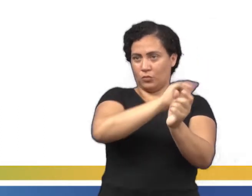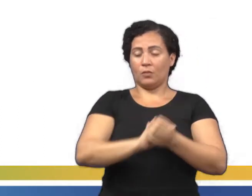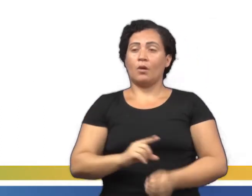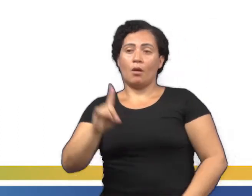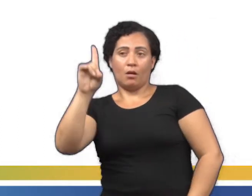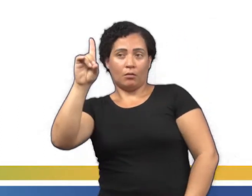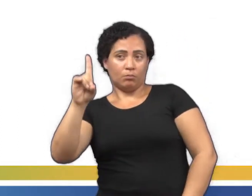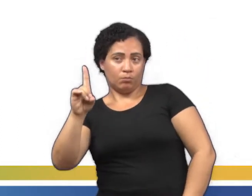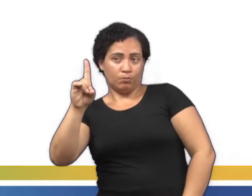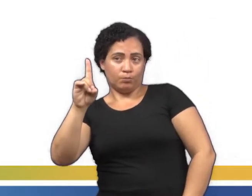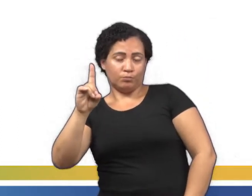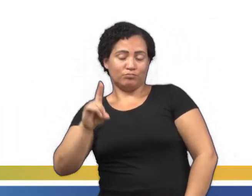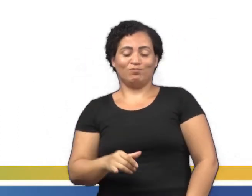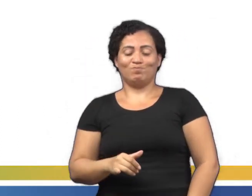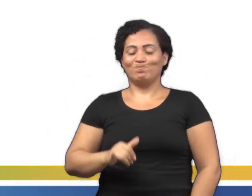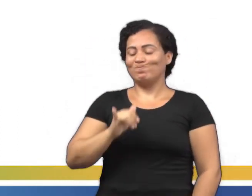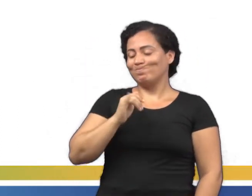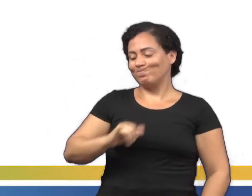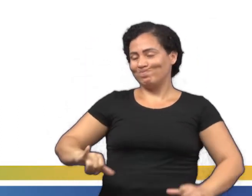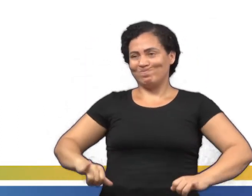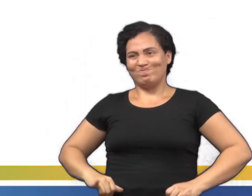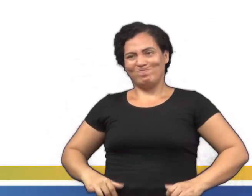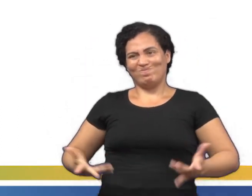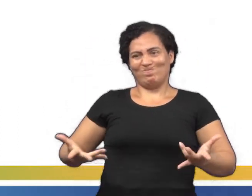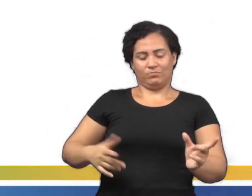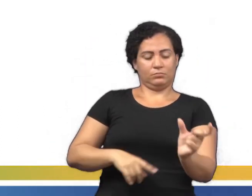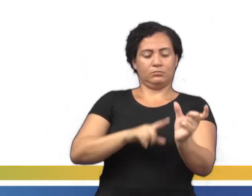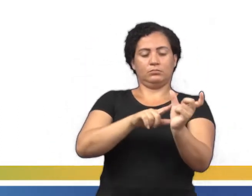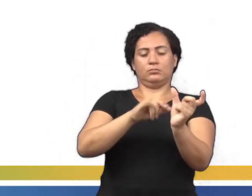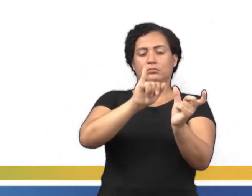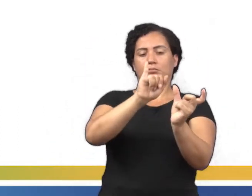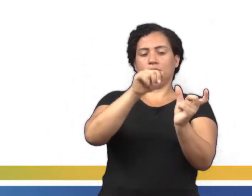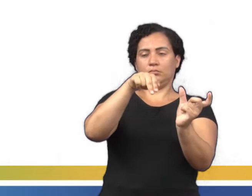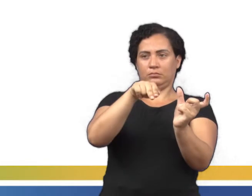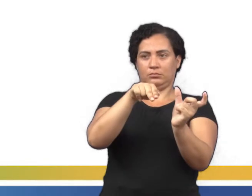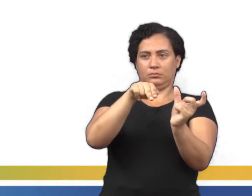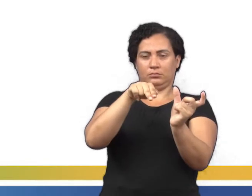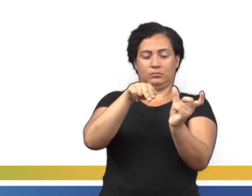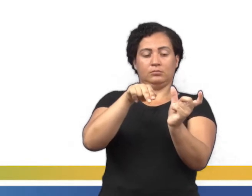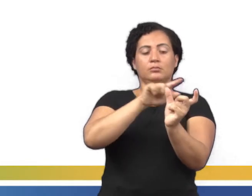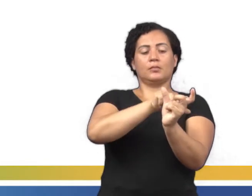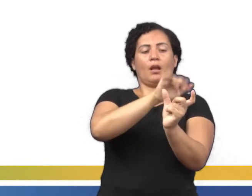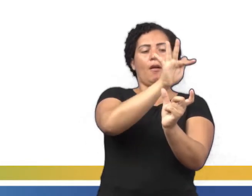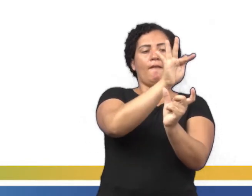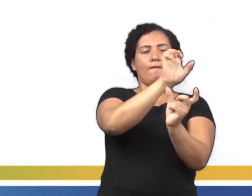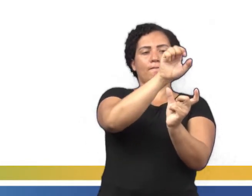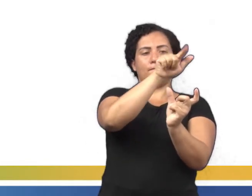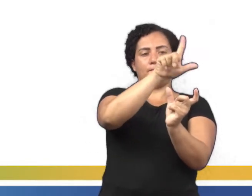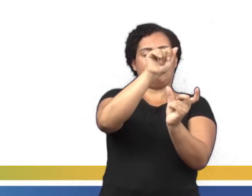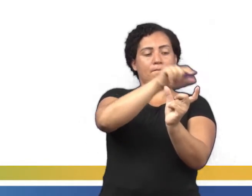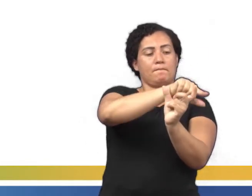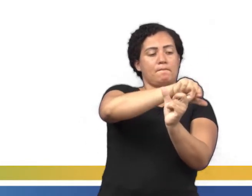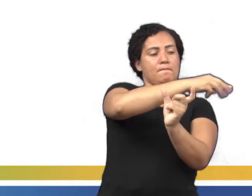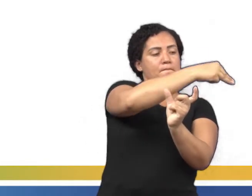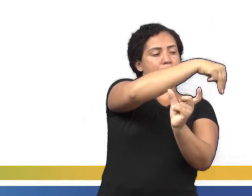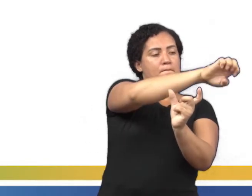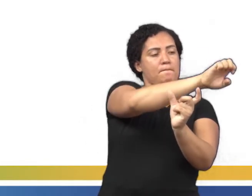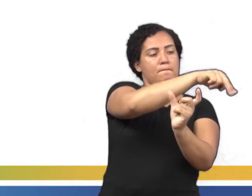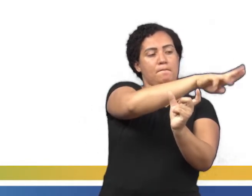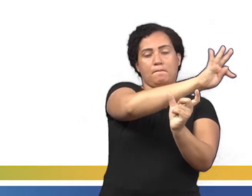Letra D, infelizmente. Tenho in no início, feliz, e mente no